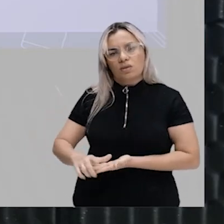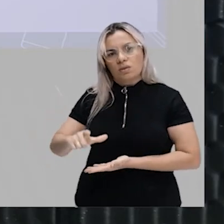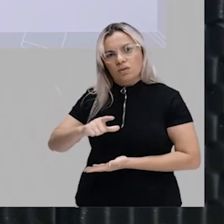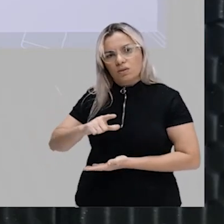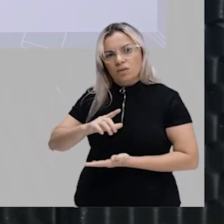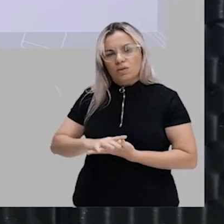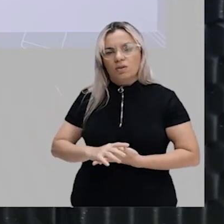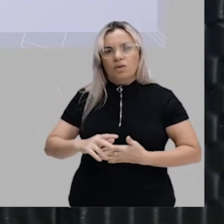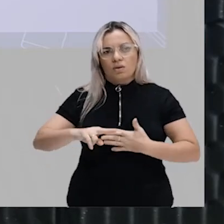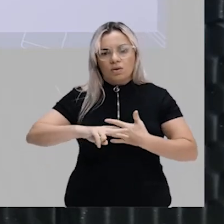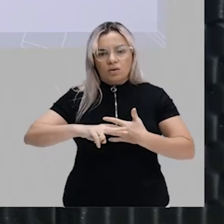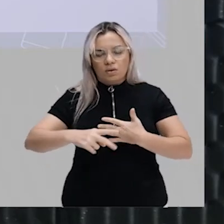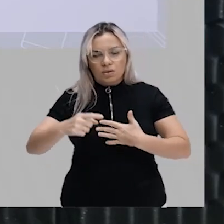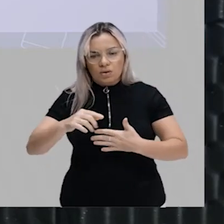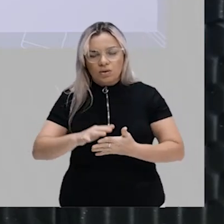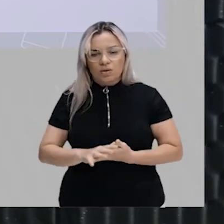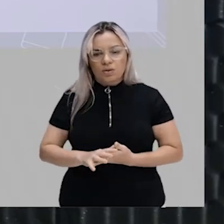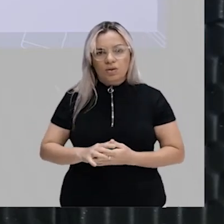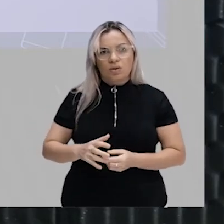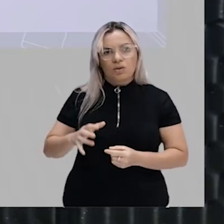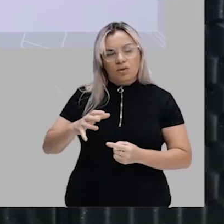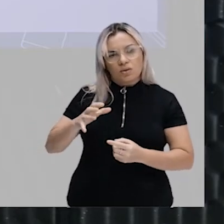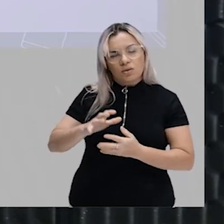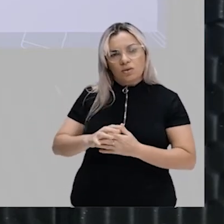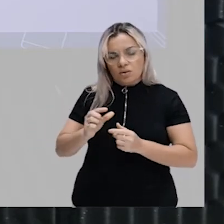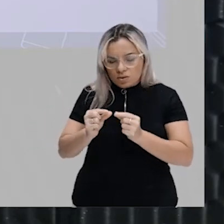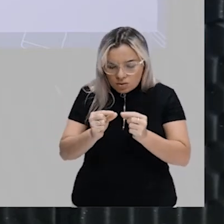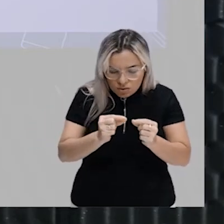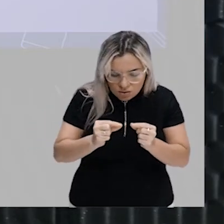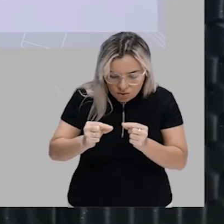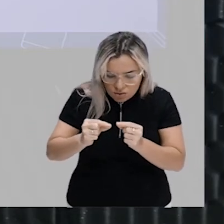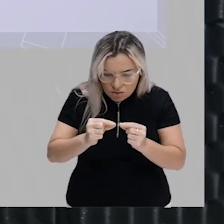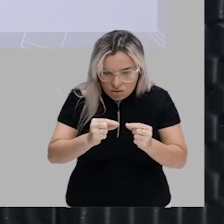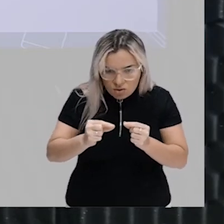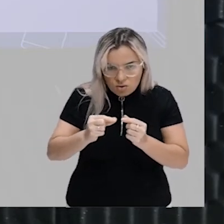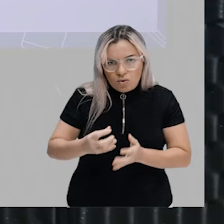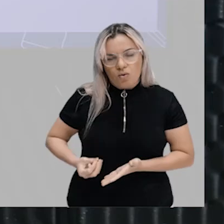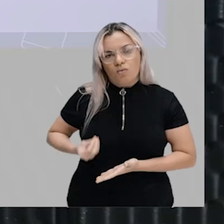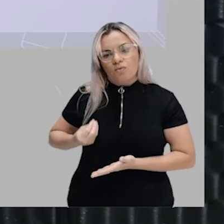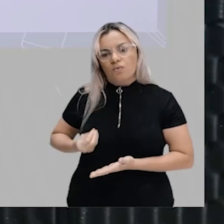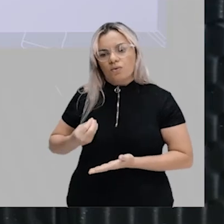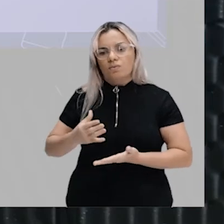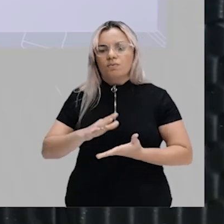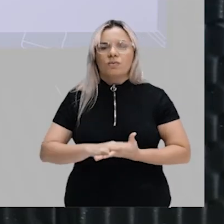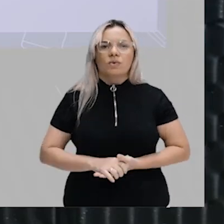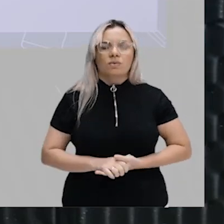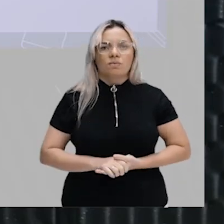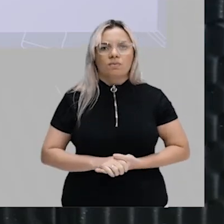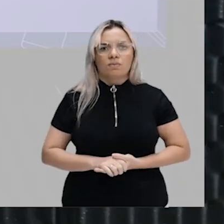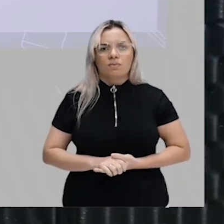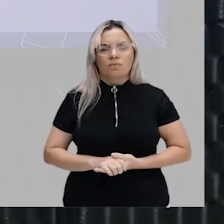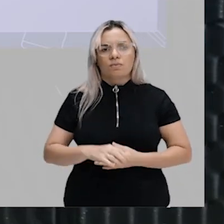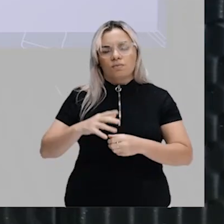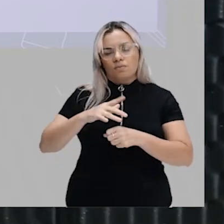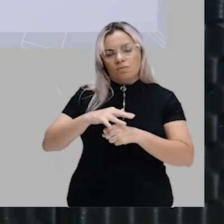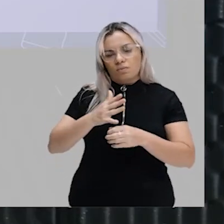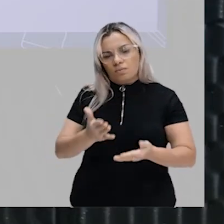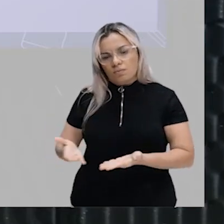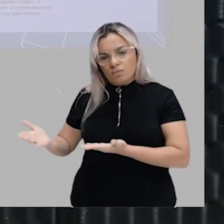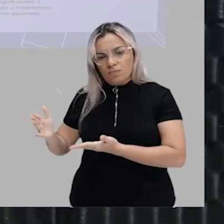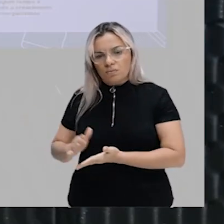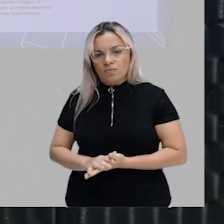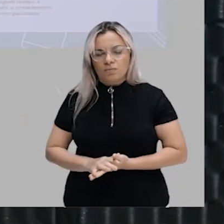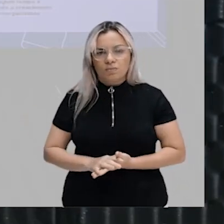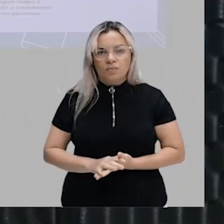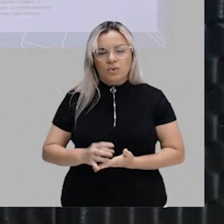ela é provocada por micro-organismos, seres com vida, tá? Então, essa foi uma fala do